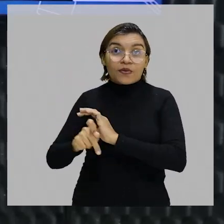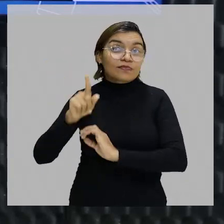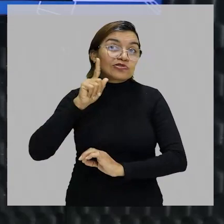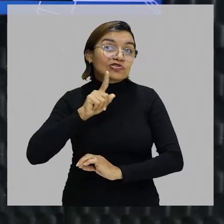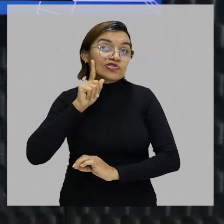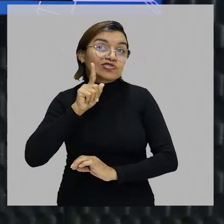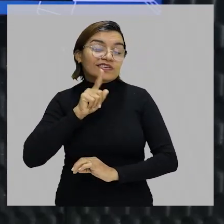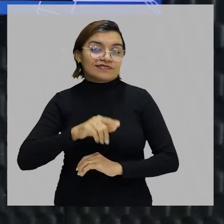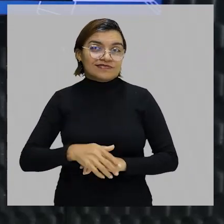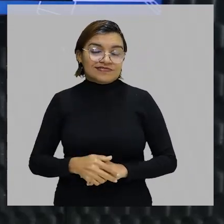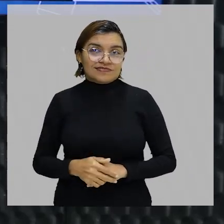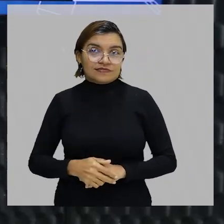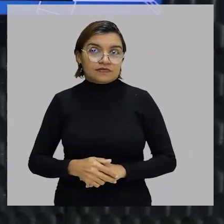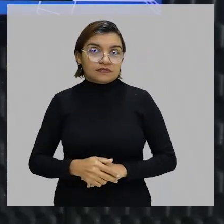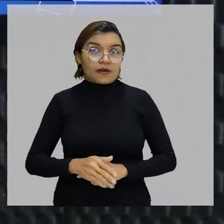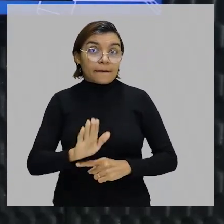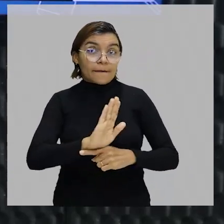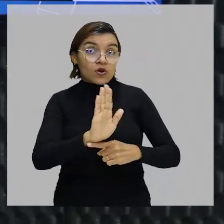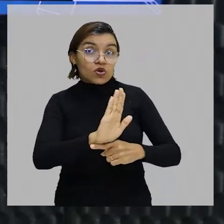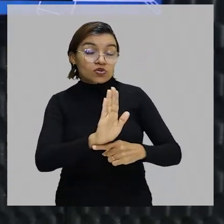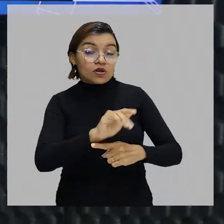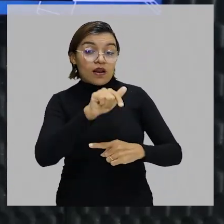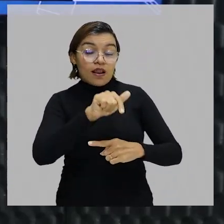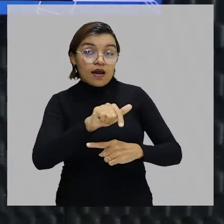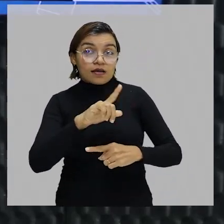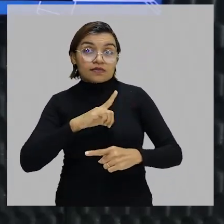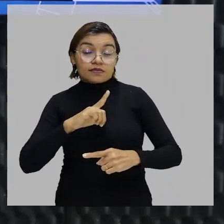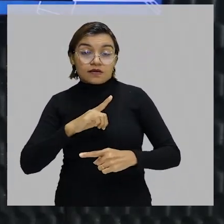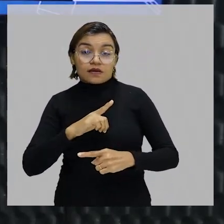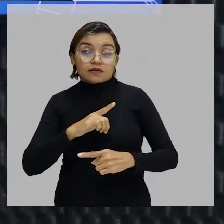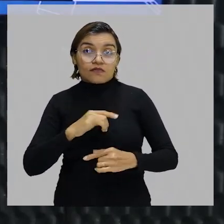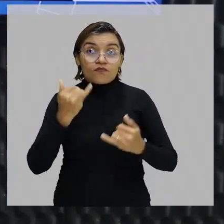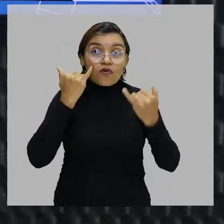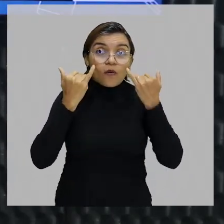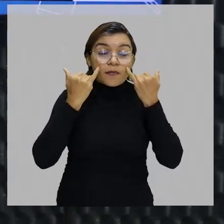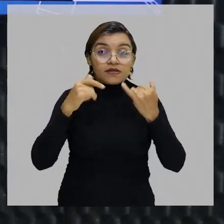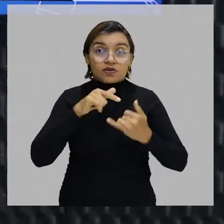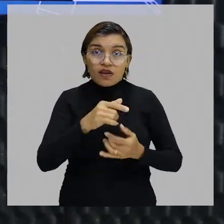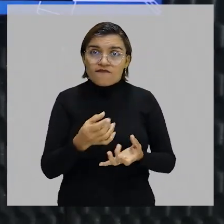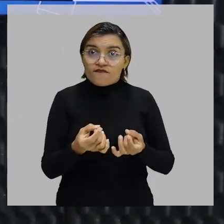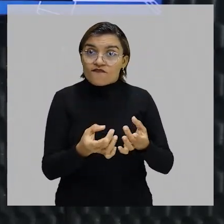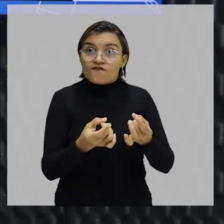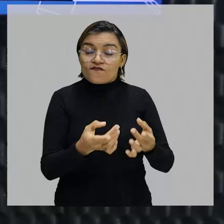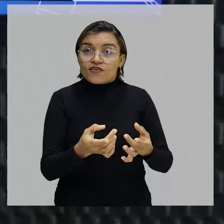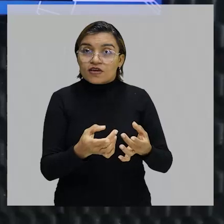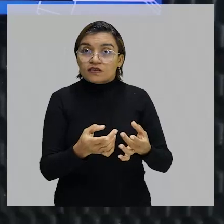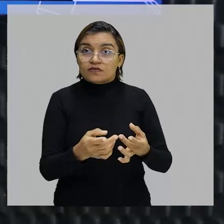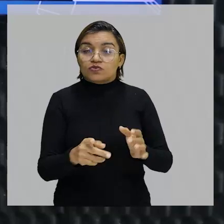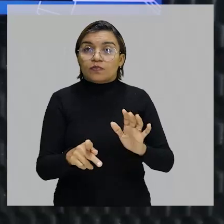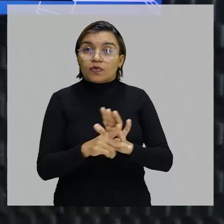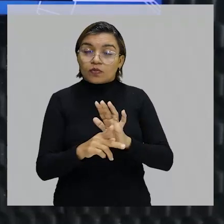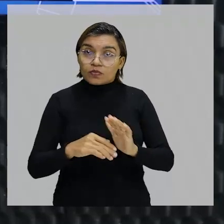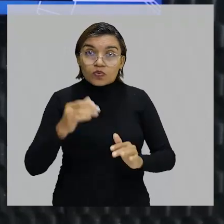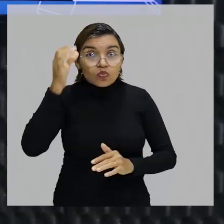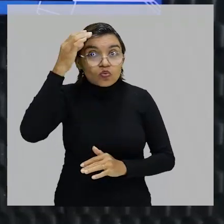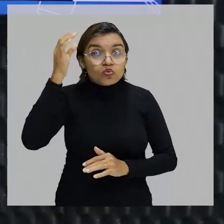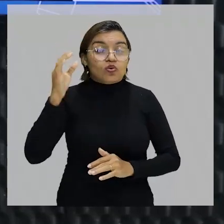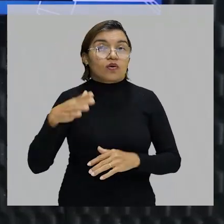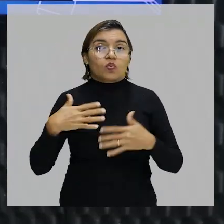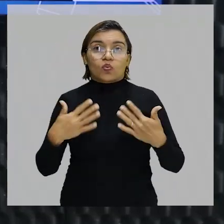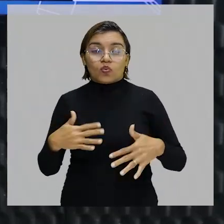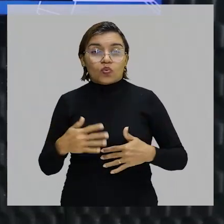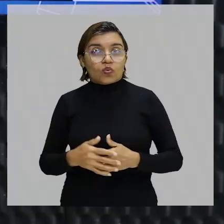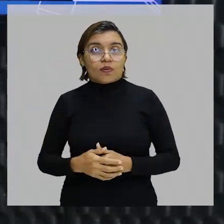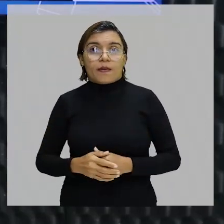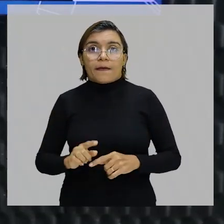Estados Unidos, apesar de não ter sido criada lá. A quantidade de informação que os Estados Unidos vende do próprio processo cultural é uma coisa absurda, e